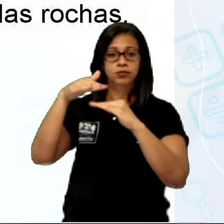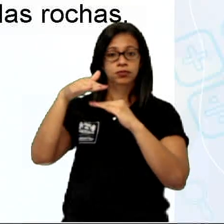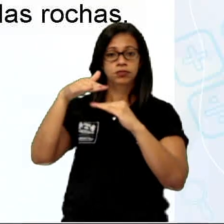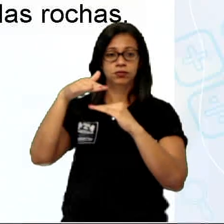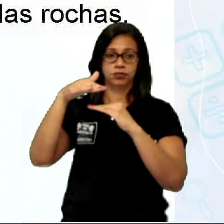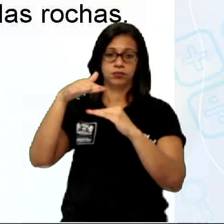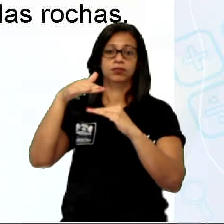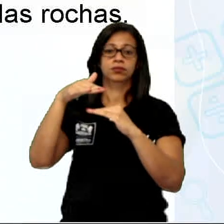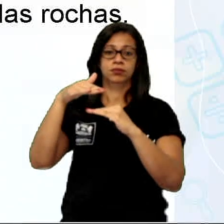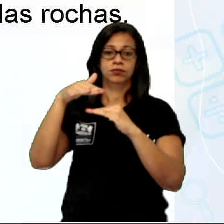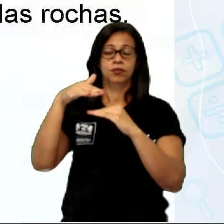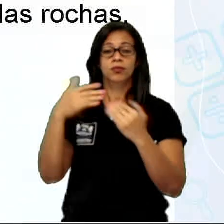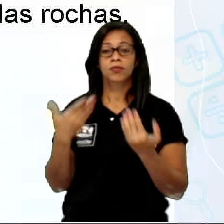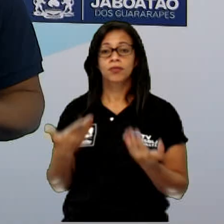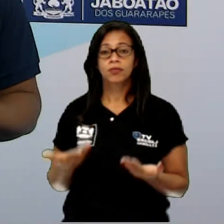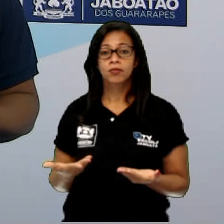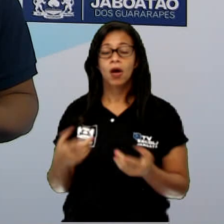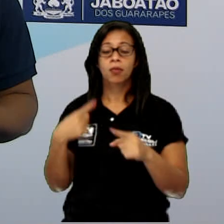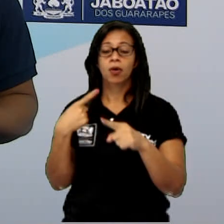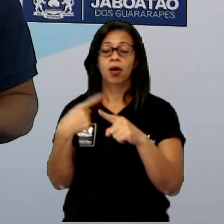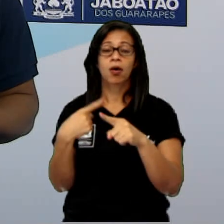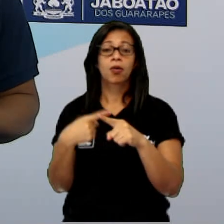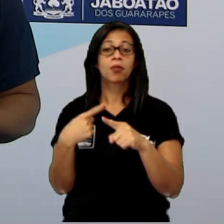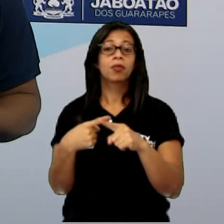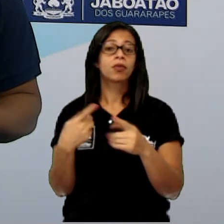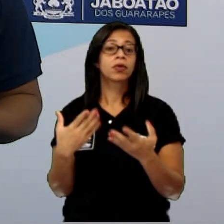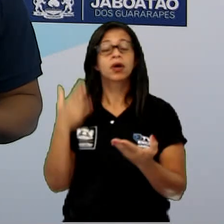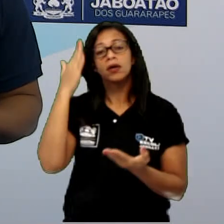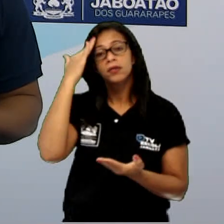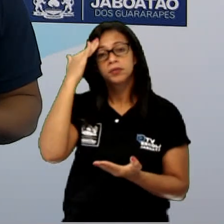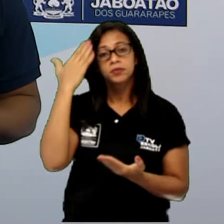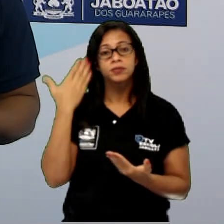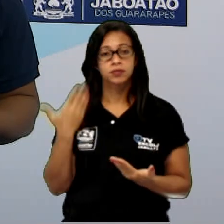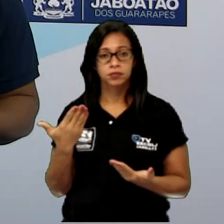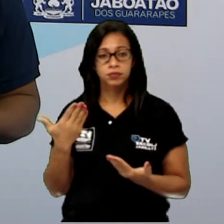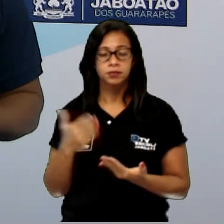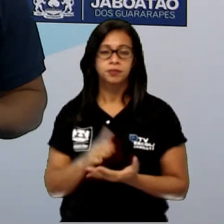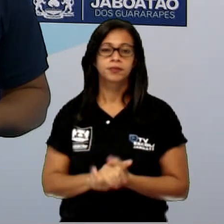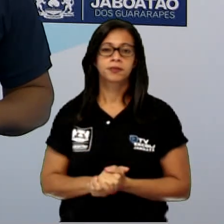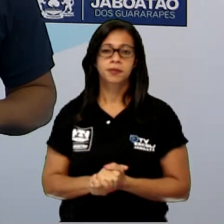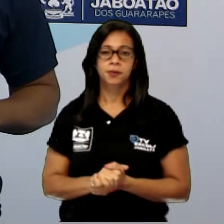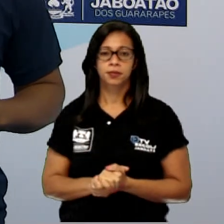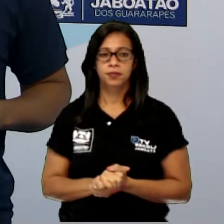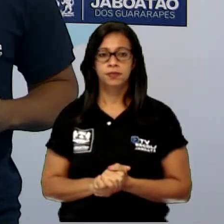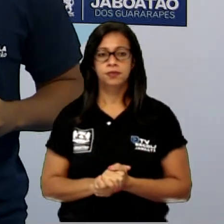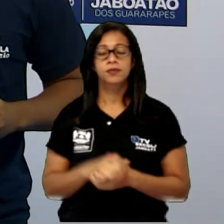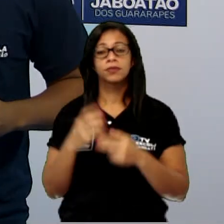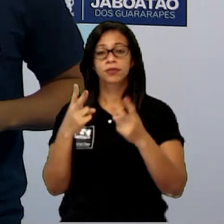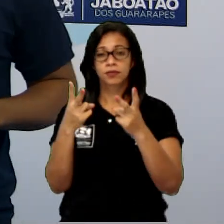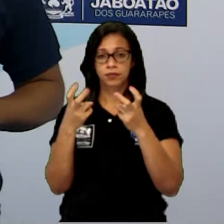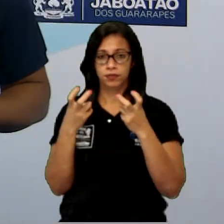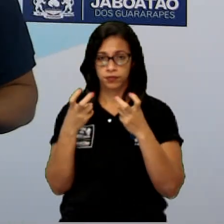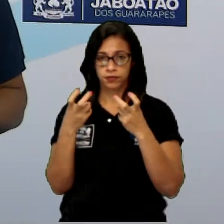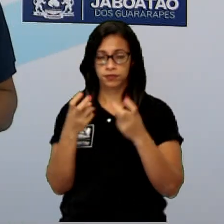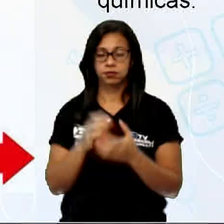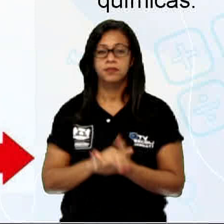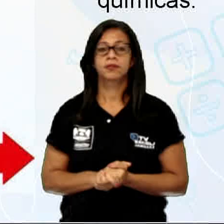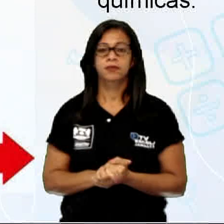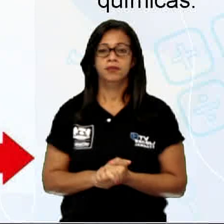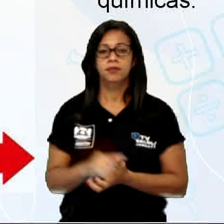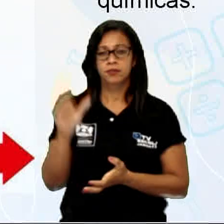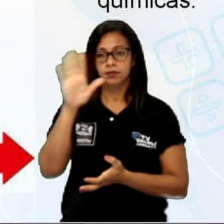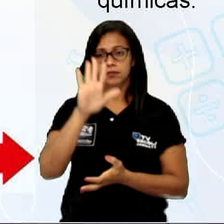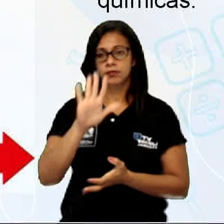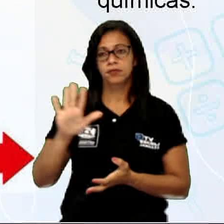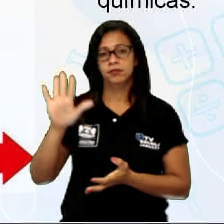entender um porquê a questão da rocha matriz. Veja só, observe essa